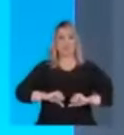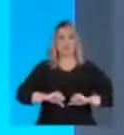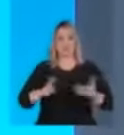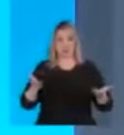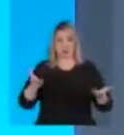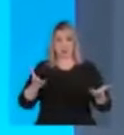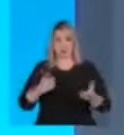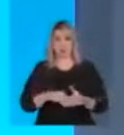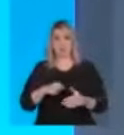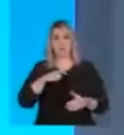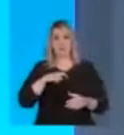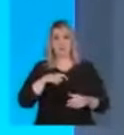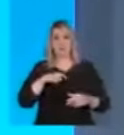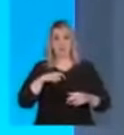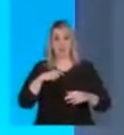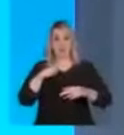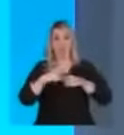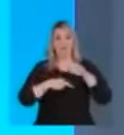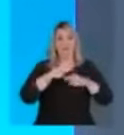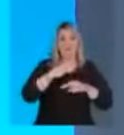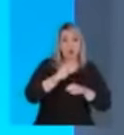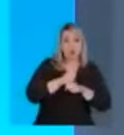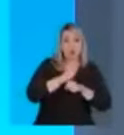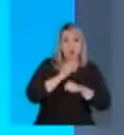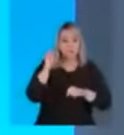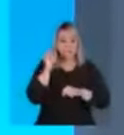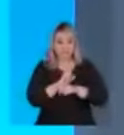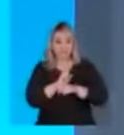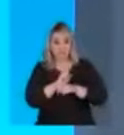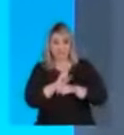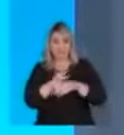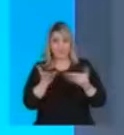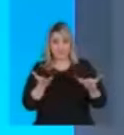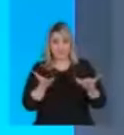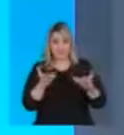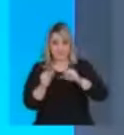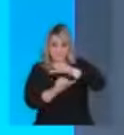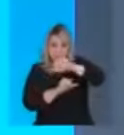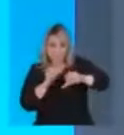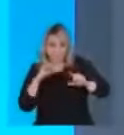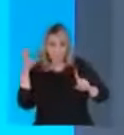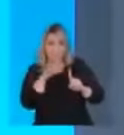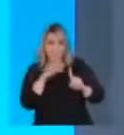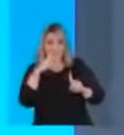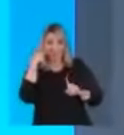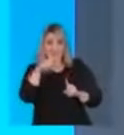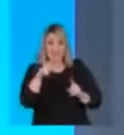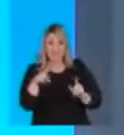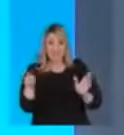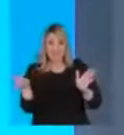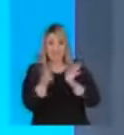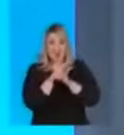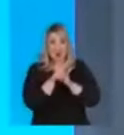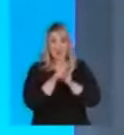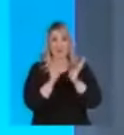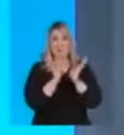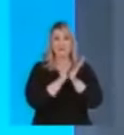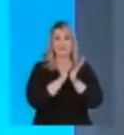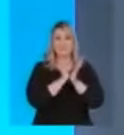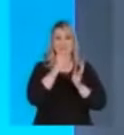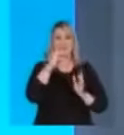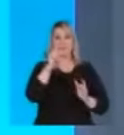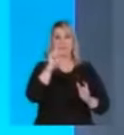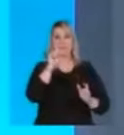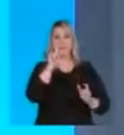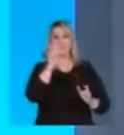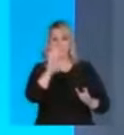momento há uma uma reforma da Previdência aliás candidato Osório pressionada pelo seu partido PSDB e para